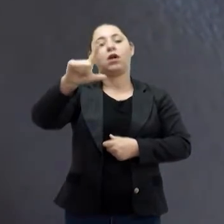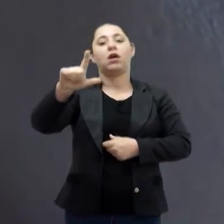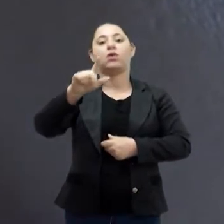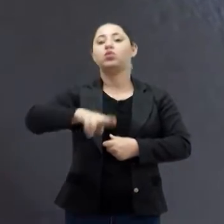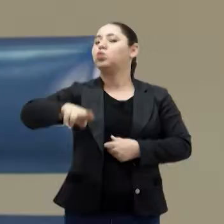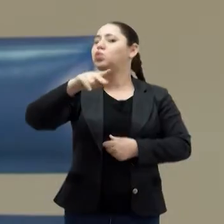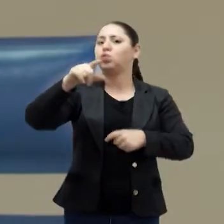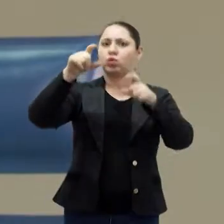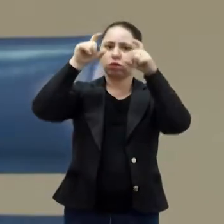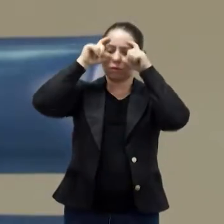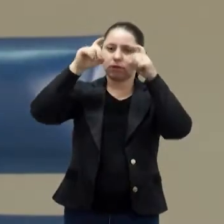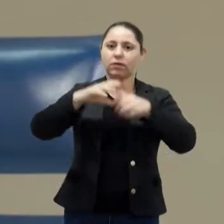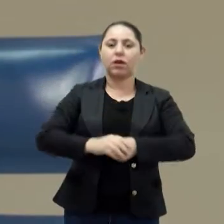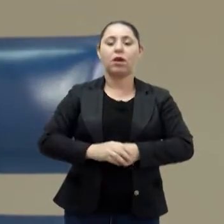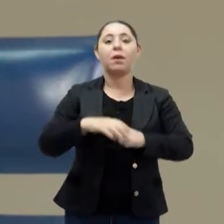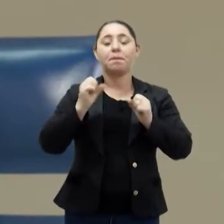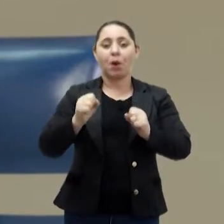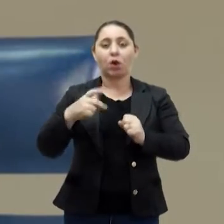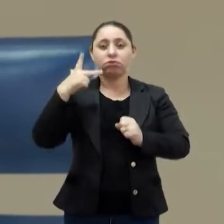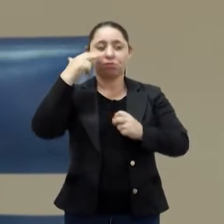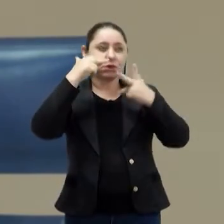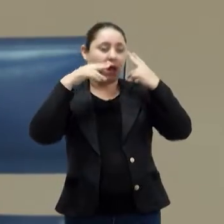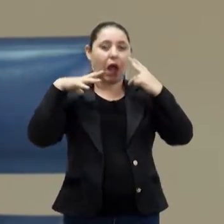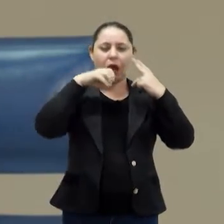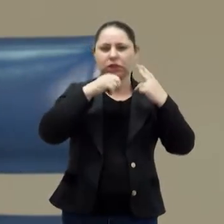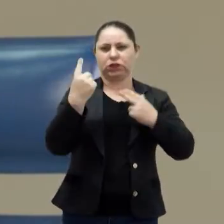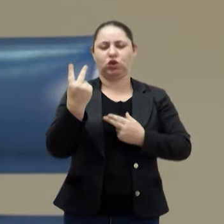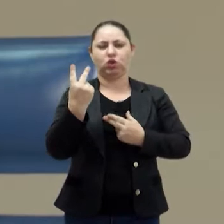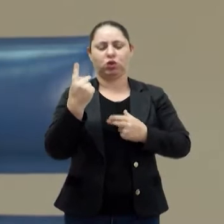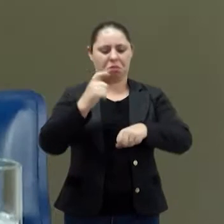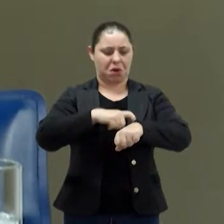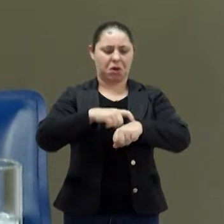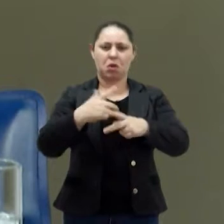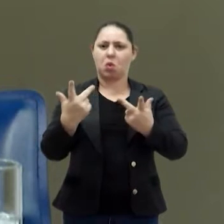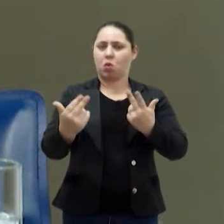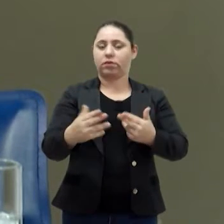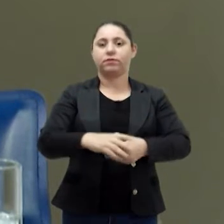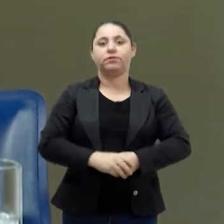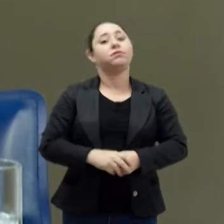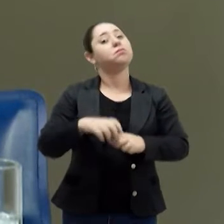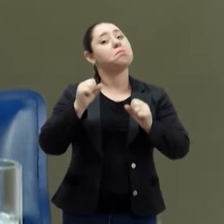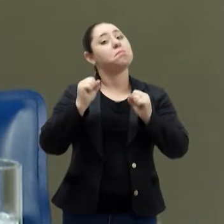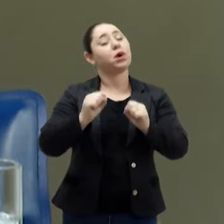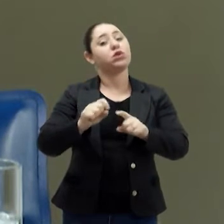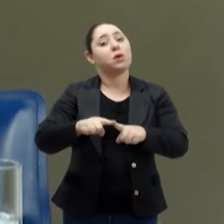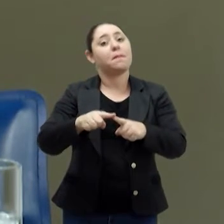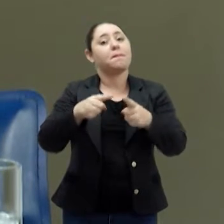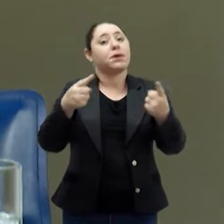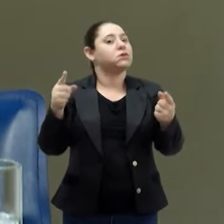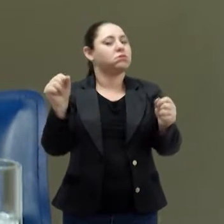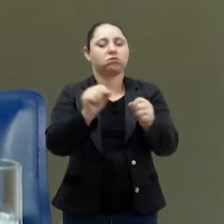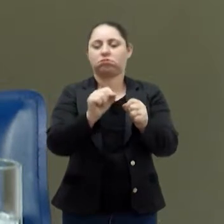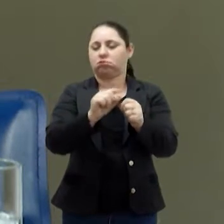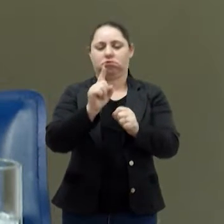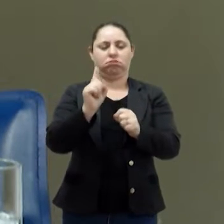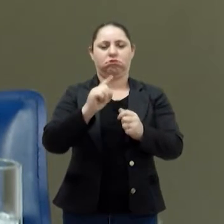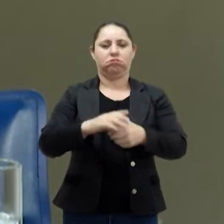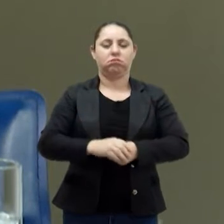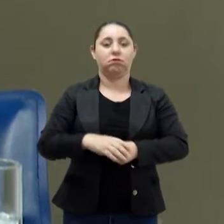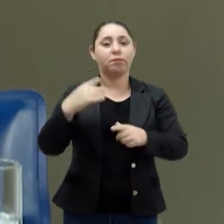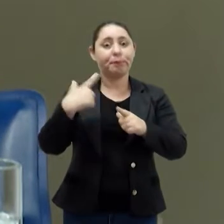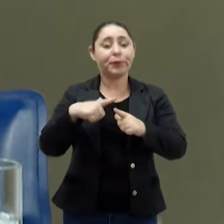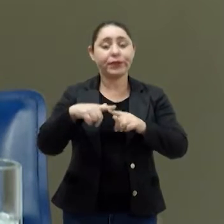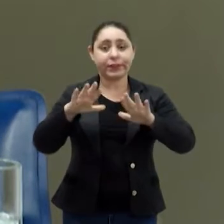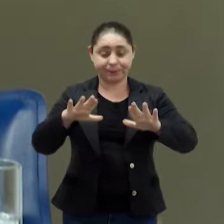é que fique sem óculos. É possível operar os dois olhos de uma única vez? É possível, porém isso não é feito de